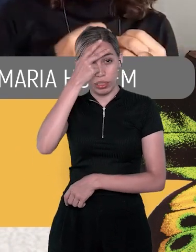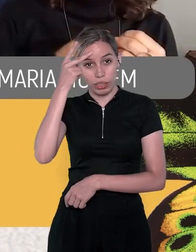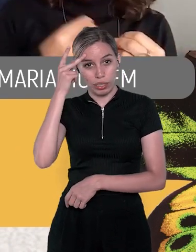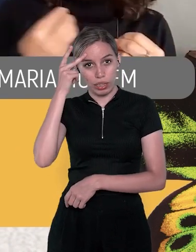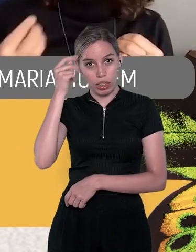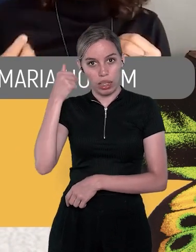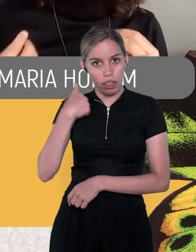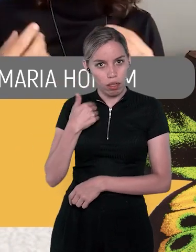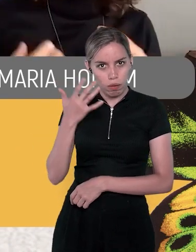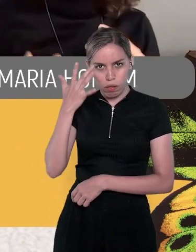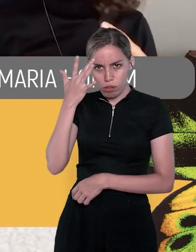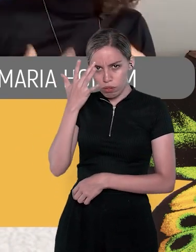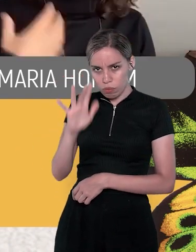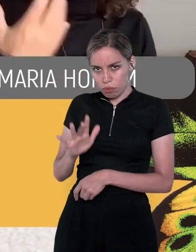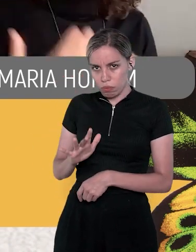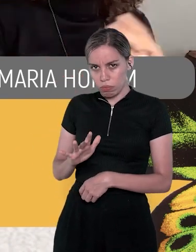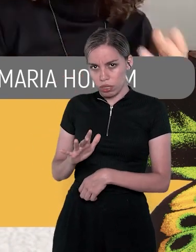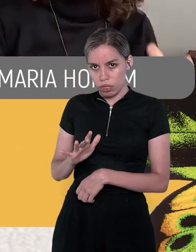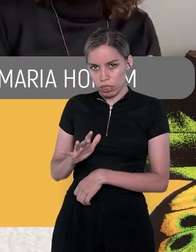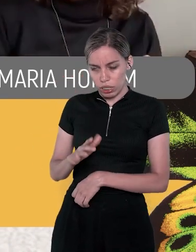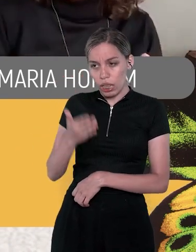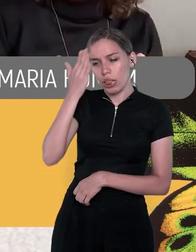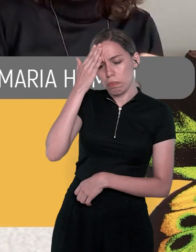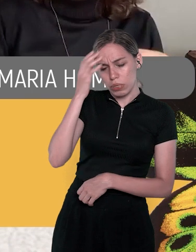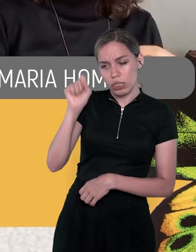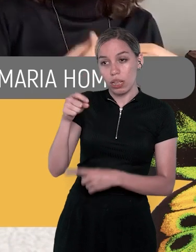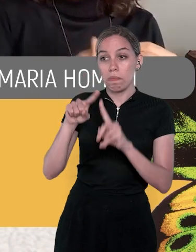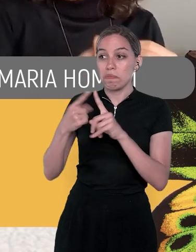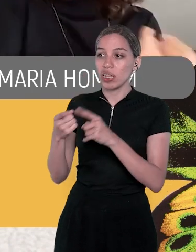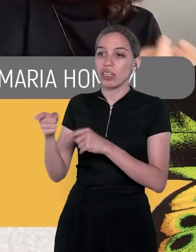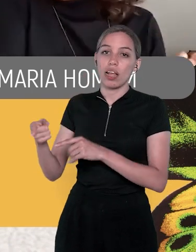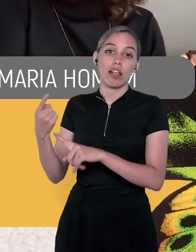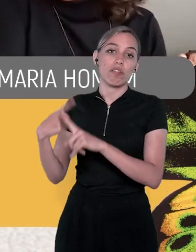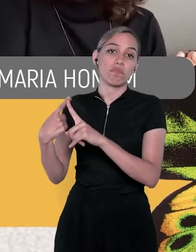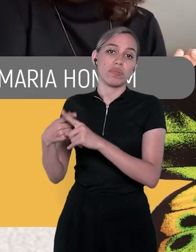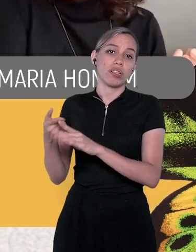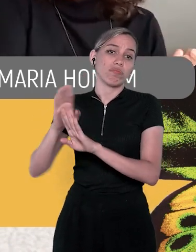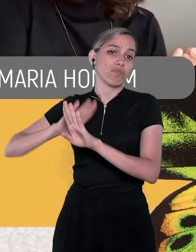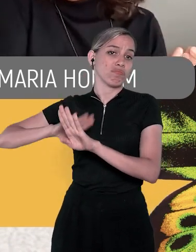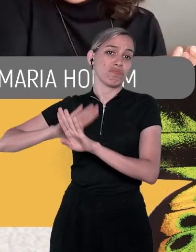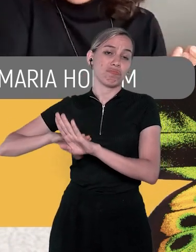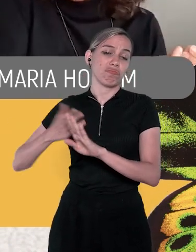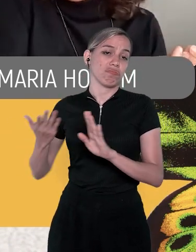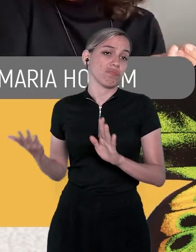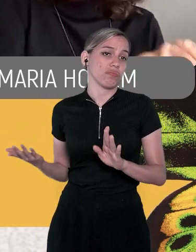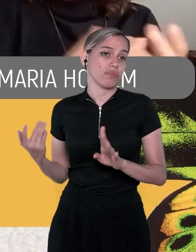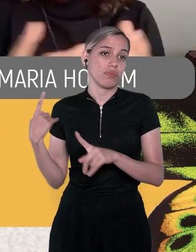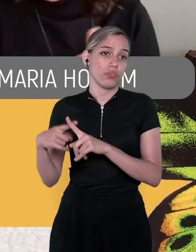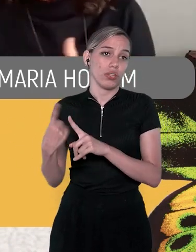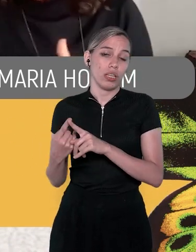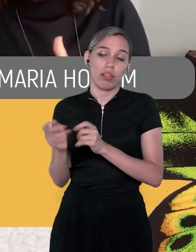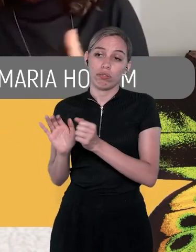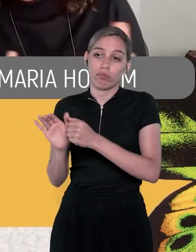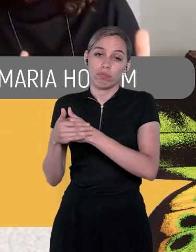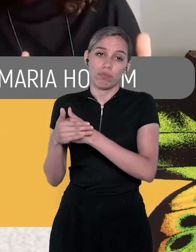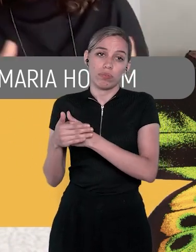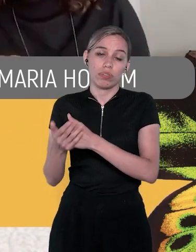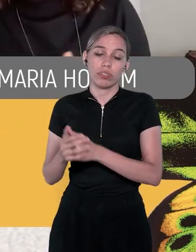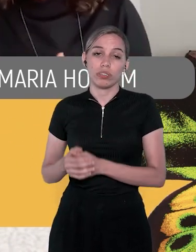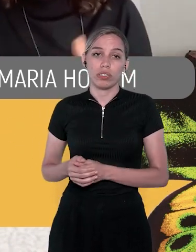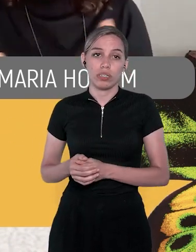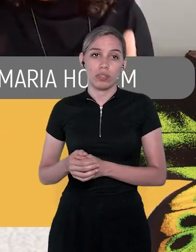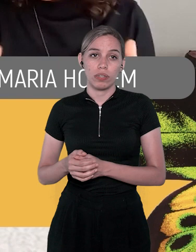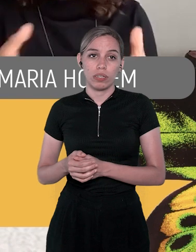é que eu não sabia, mas não era relevante, porque estava recalcado, né? Tanto é um pouco do que